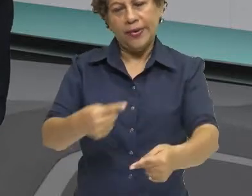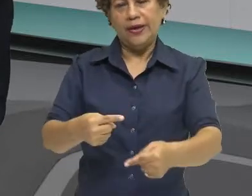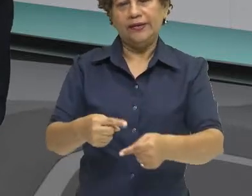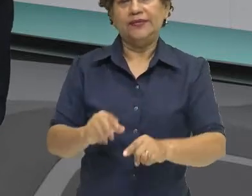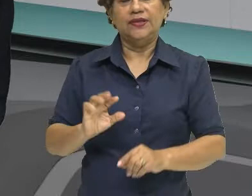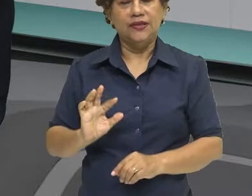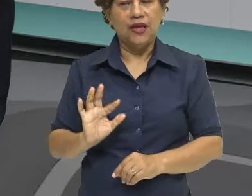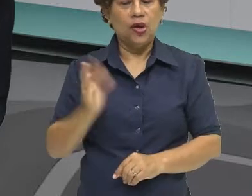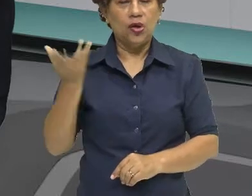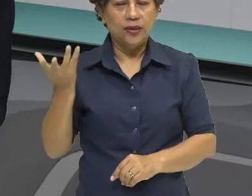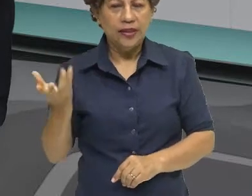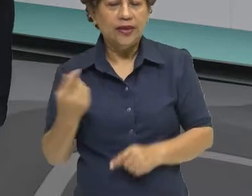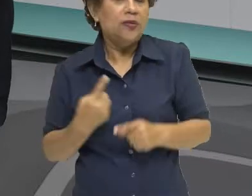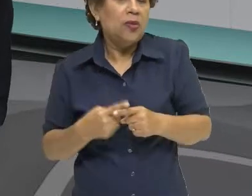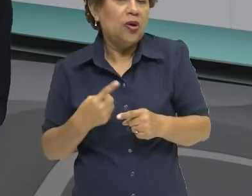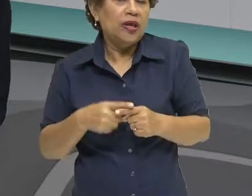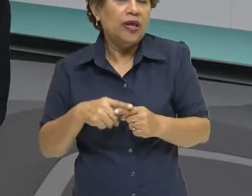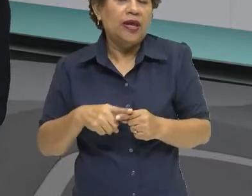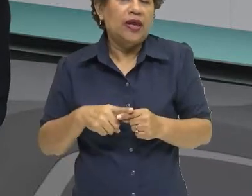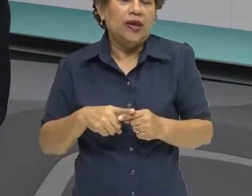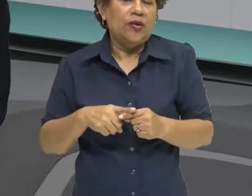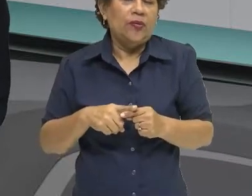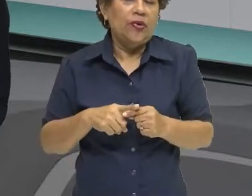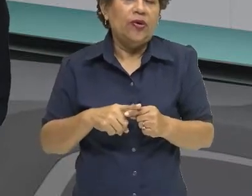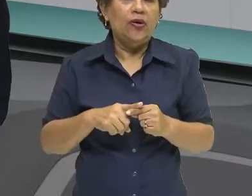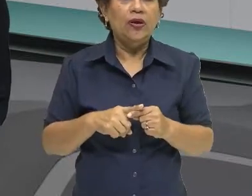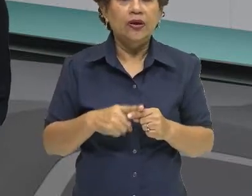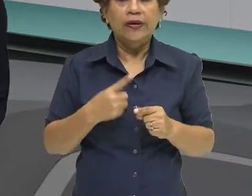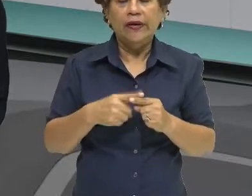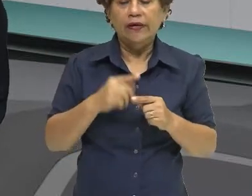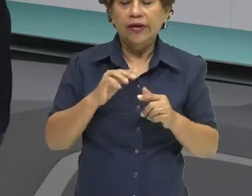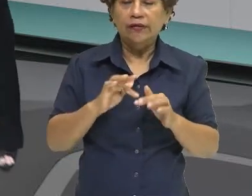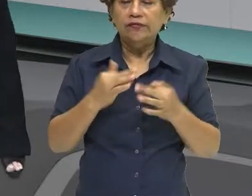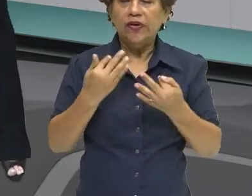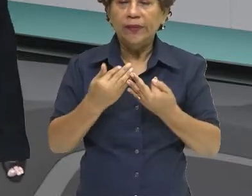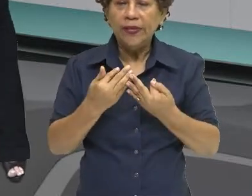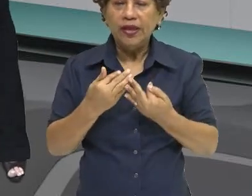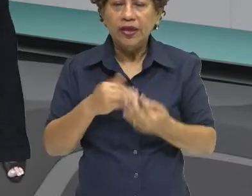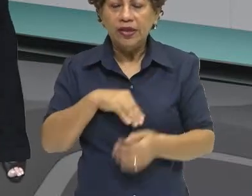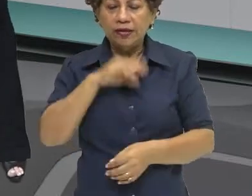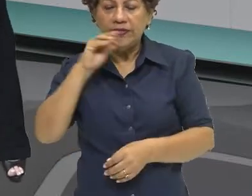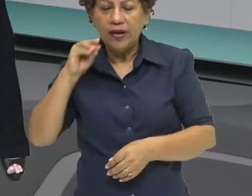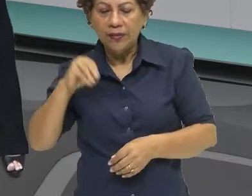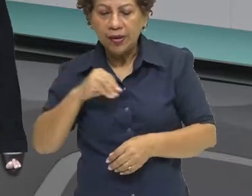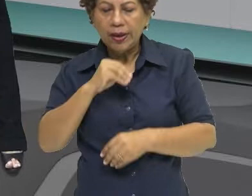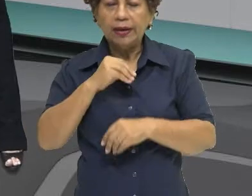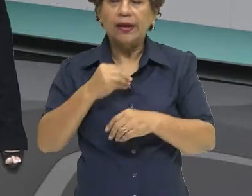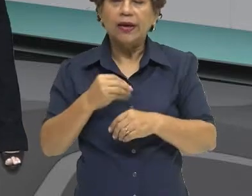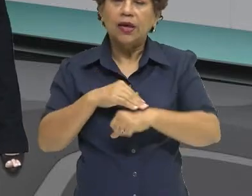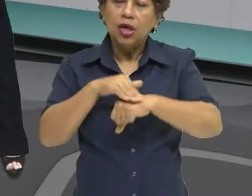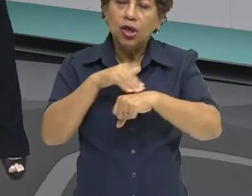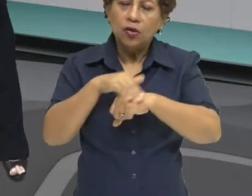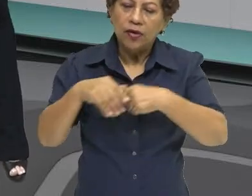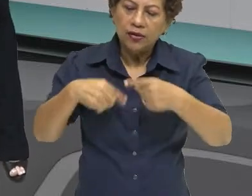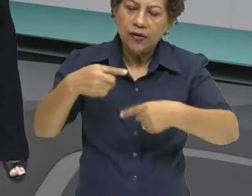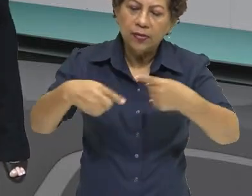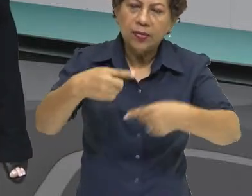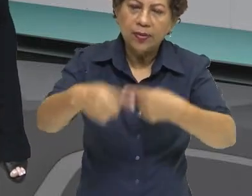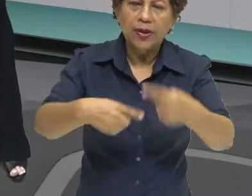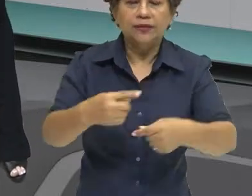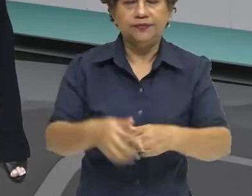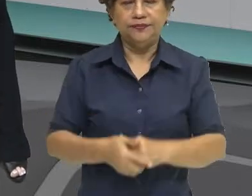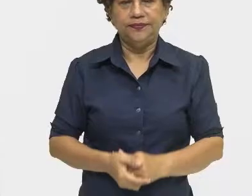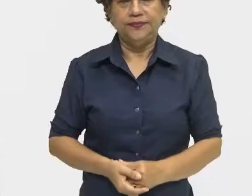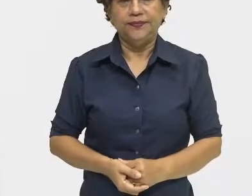da oralidade, né, que deixam a nossa cultura popular tão rica.